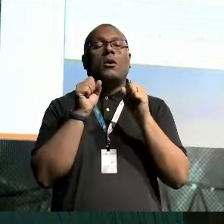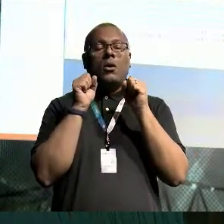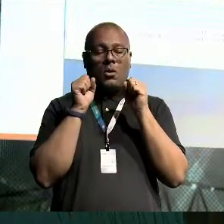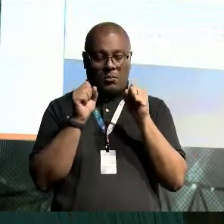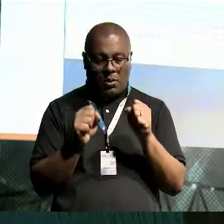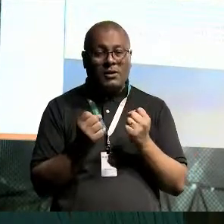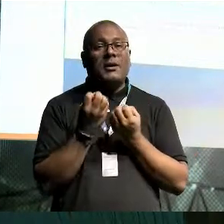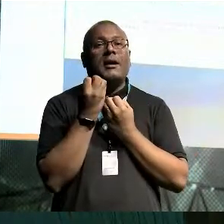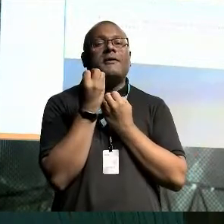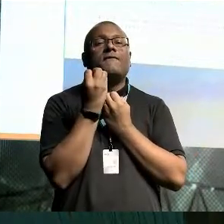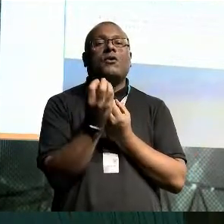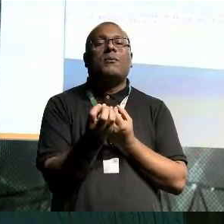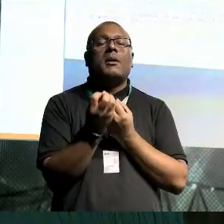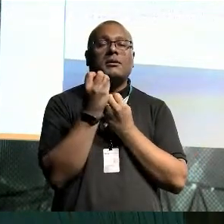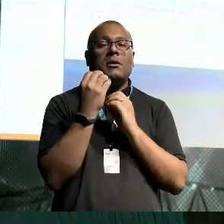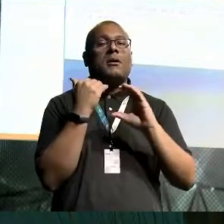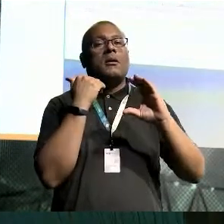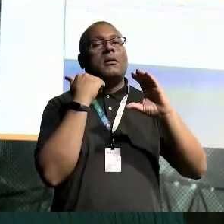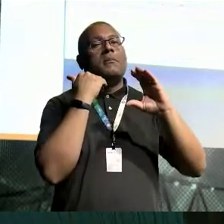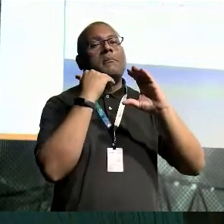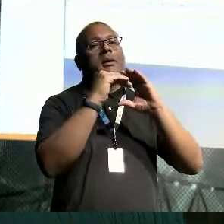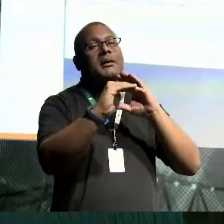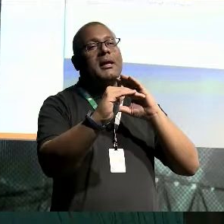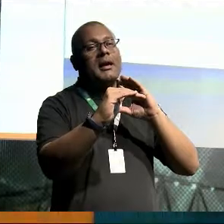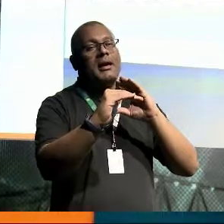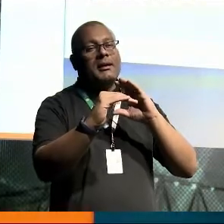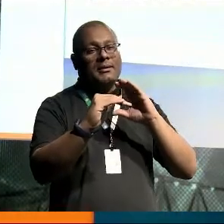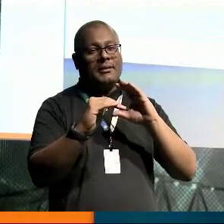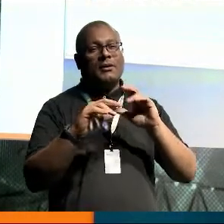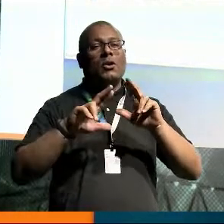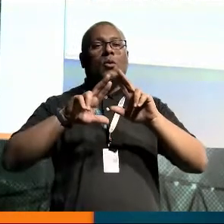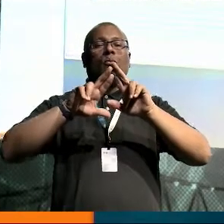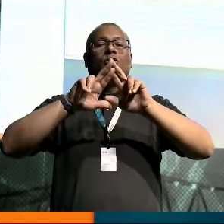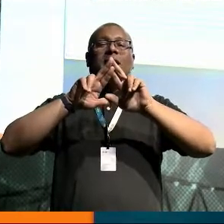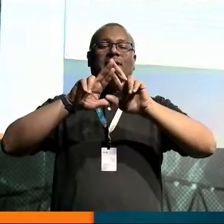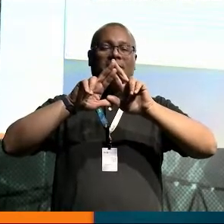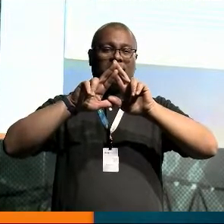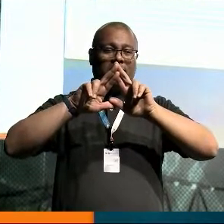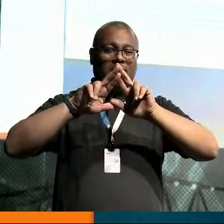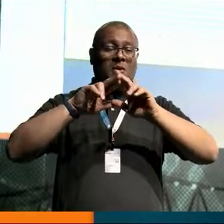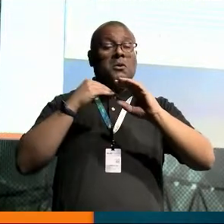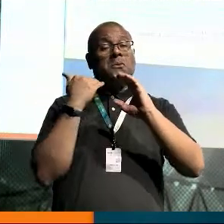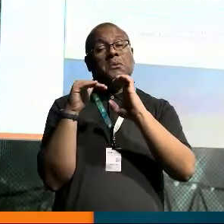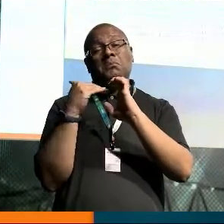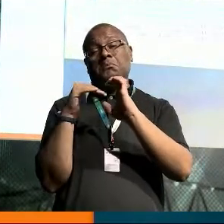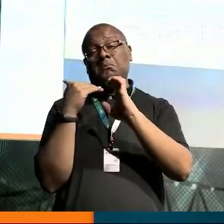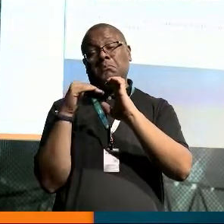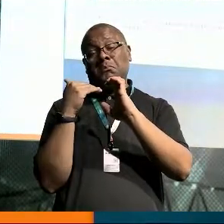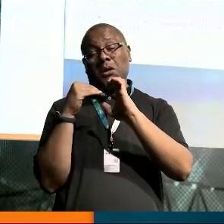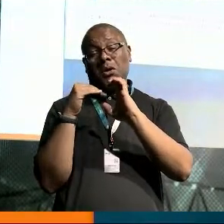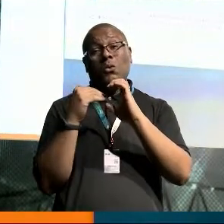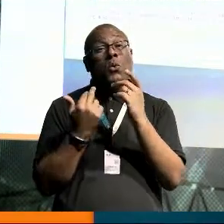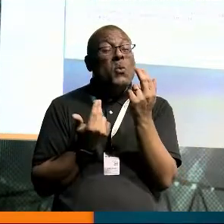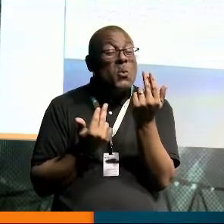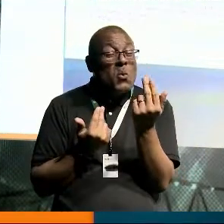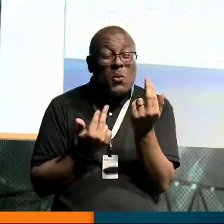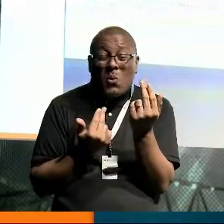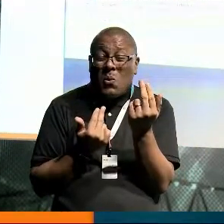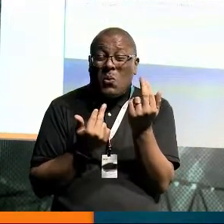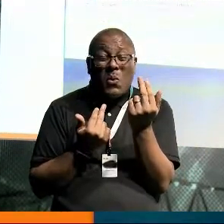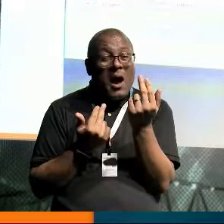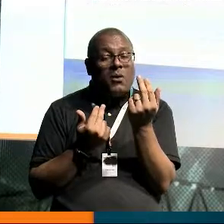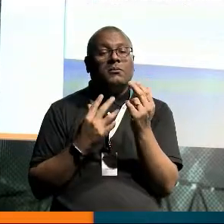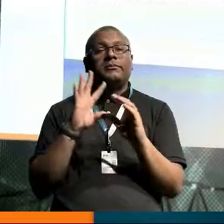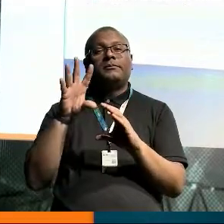pegar aquela informação e mandar para o seu Drive ou mandar para o seu e-mail, que ele vai trazer exatamente como está